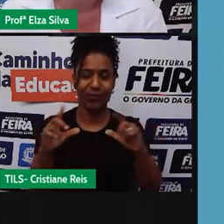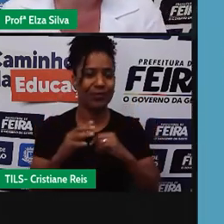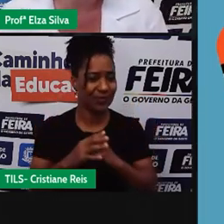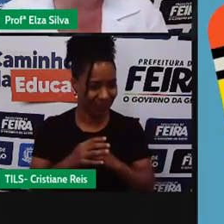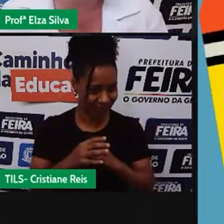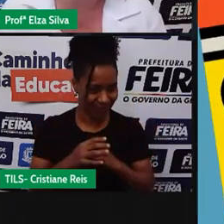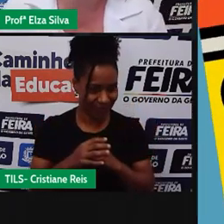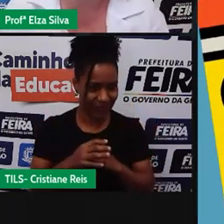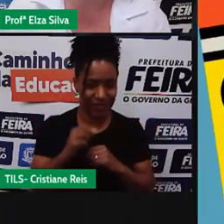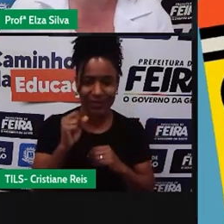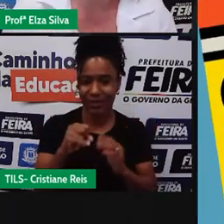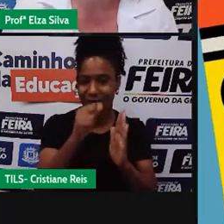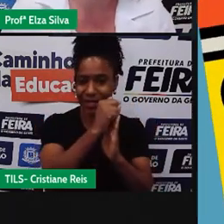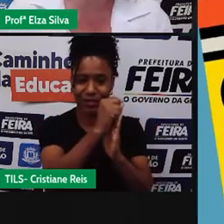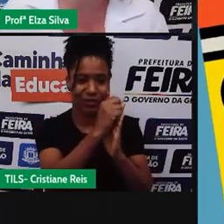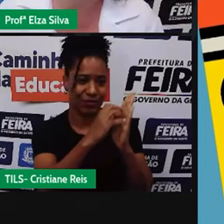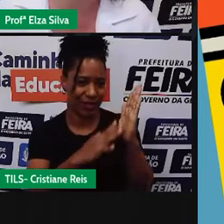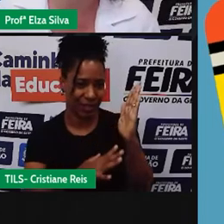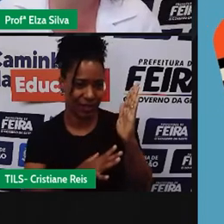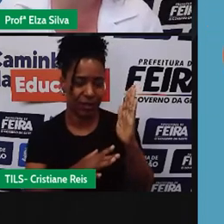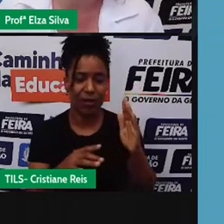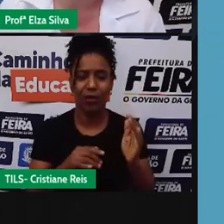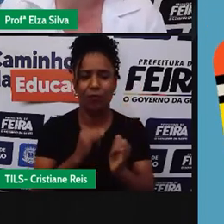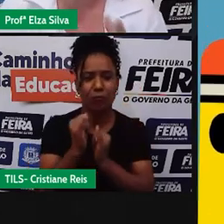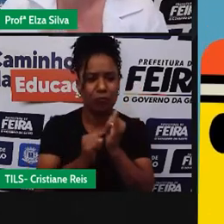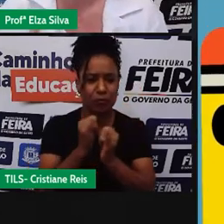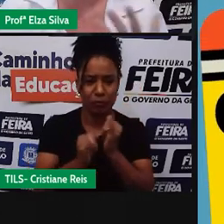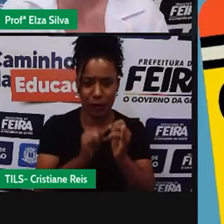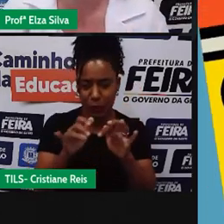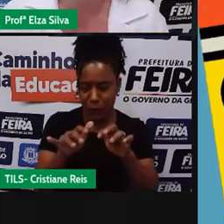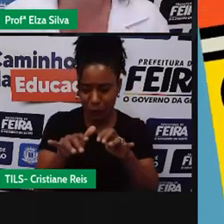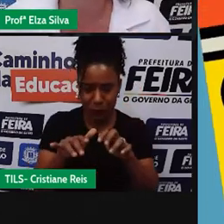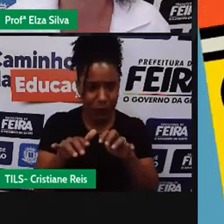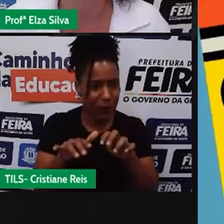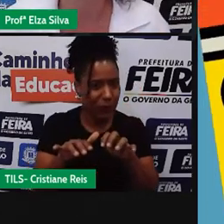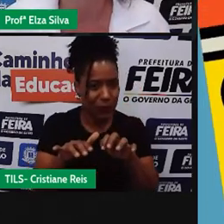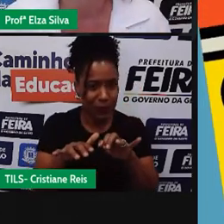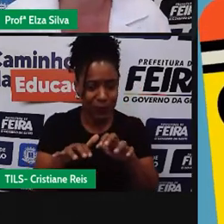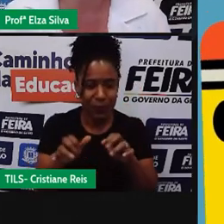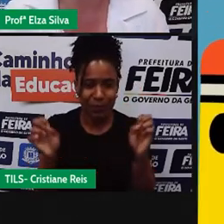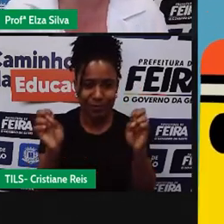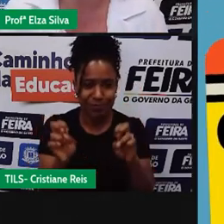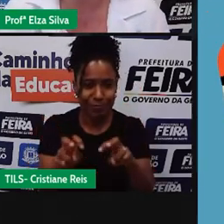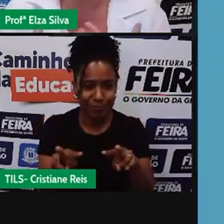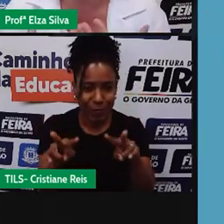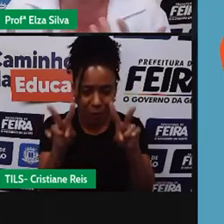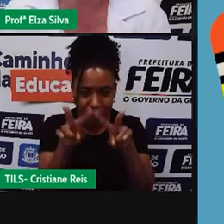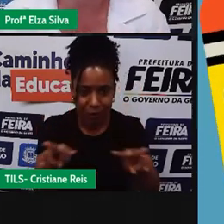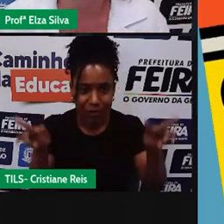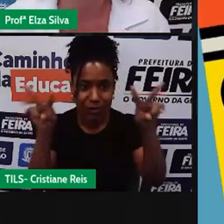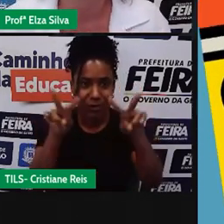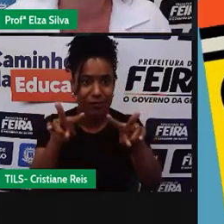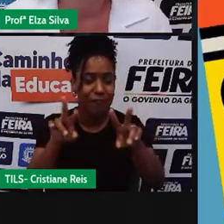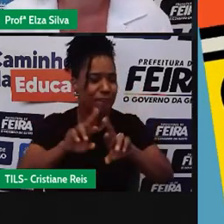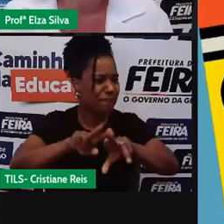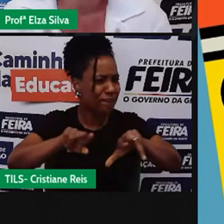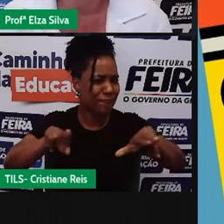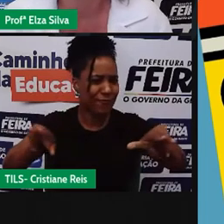fazer essa atividade no computador, usando os recursos virtuais, você pode